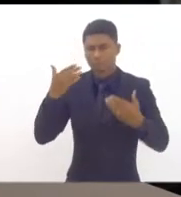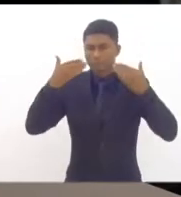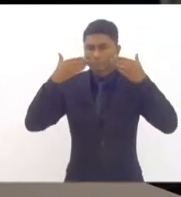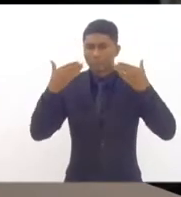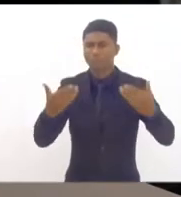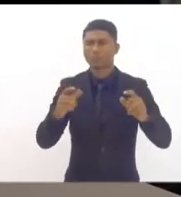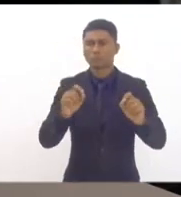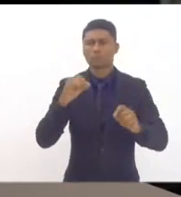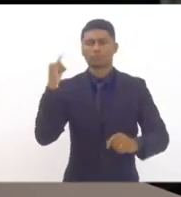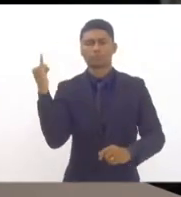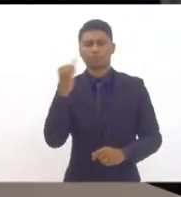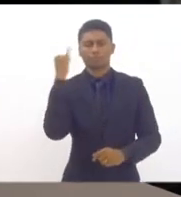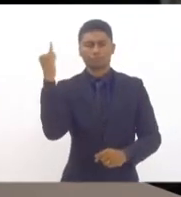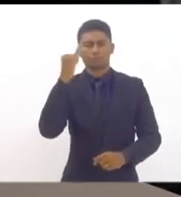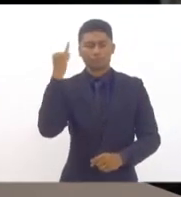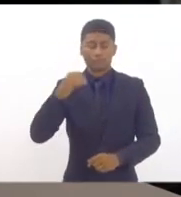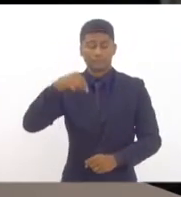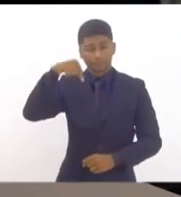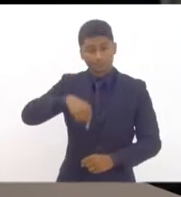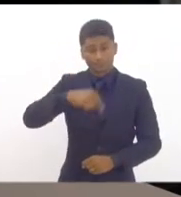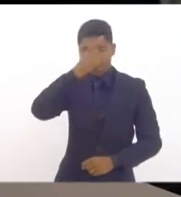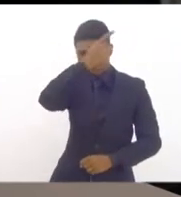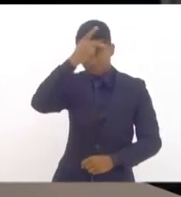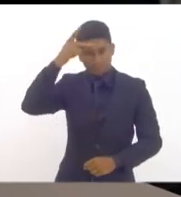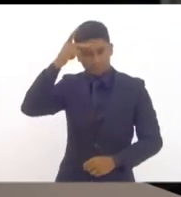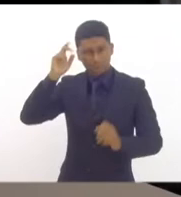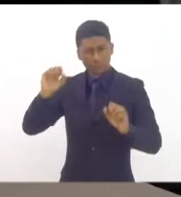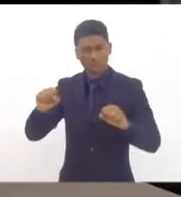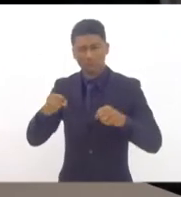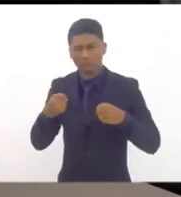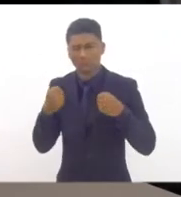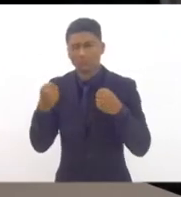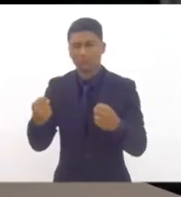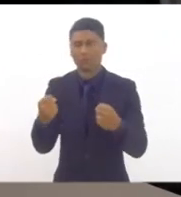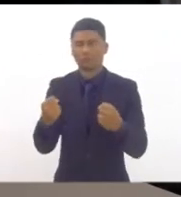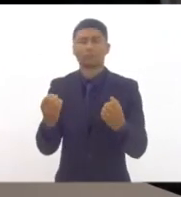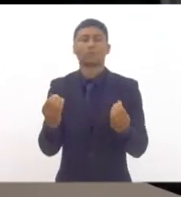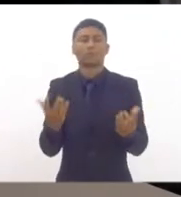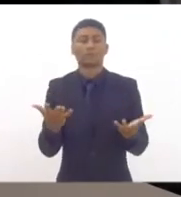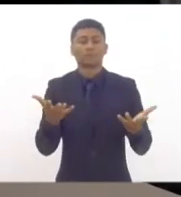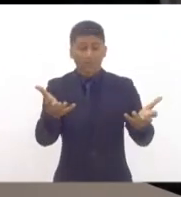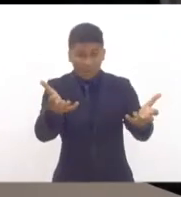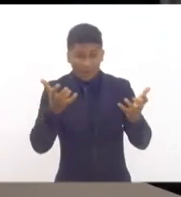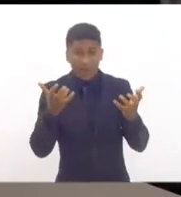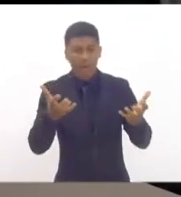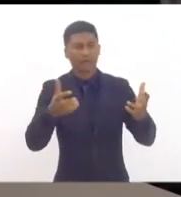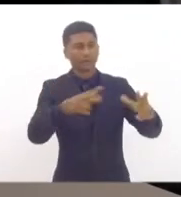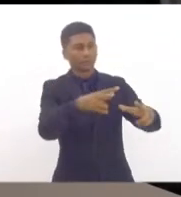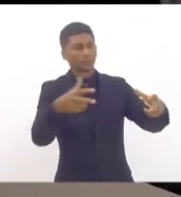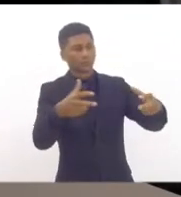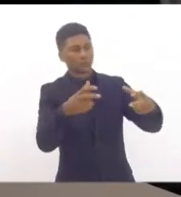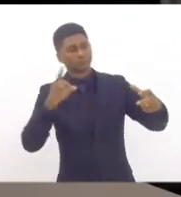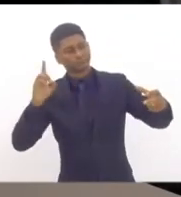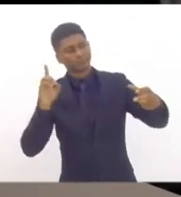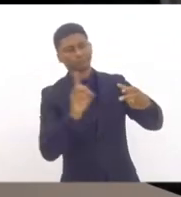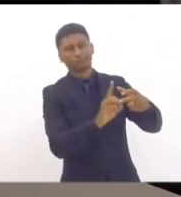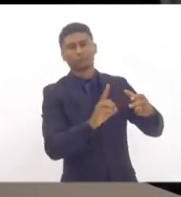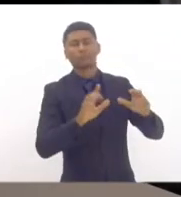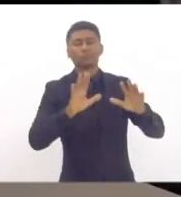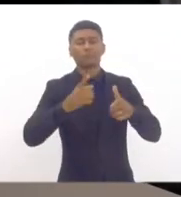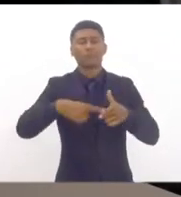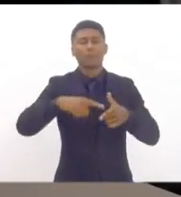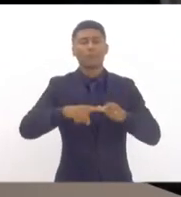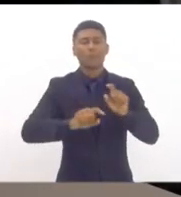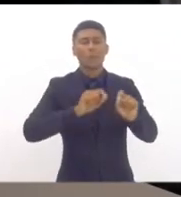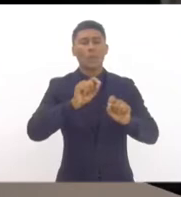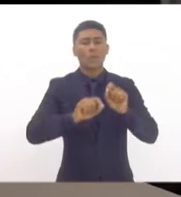importância que o mecanismo tem das pessoas se mobilizarem ao ponto de quererem fazer parte, de quererem... O problema é que isso acaba